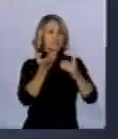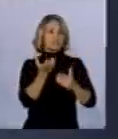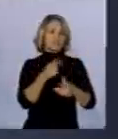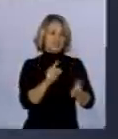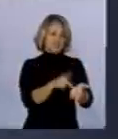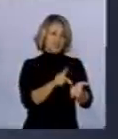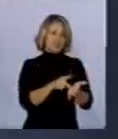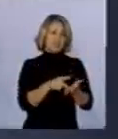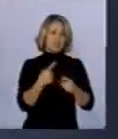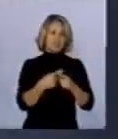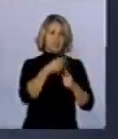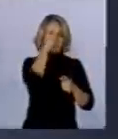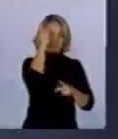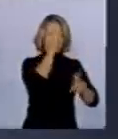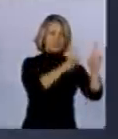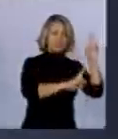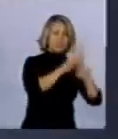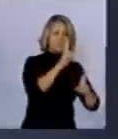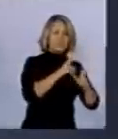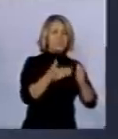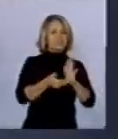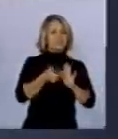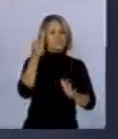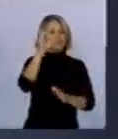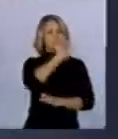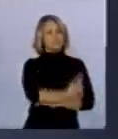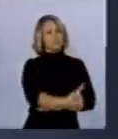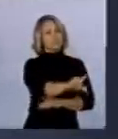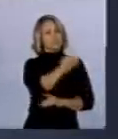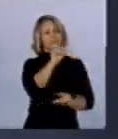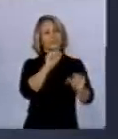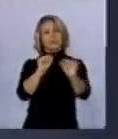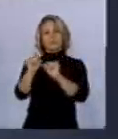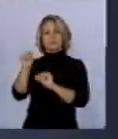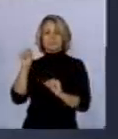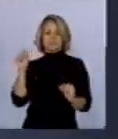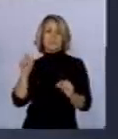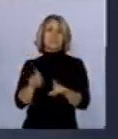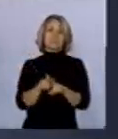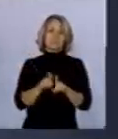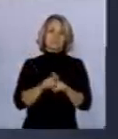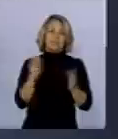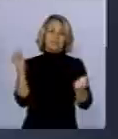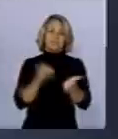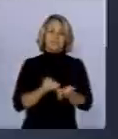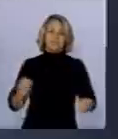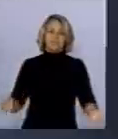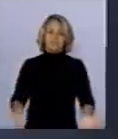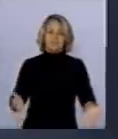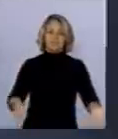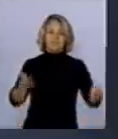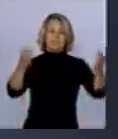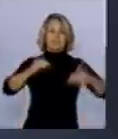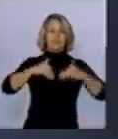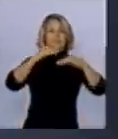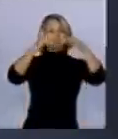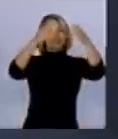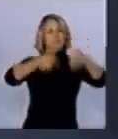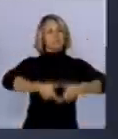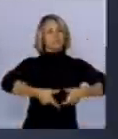disponível ao consumidor final tirando seu direito de escolha e consequentemente desestimulando o crescimento desse